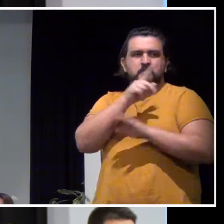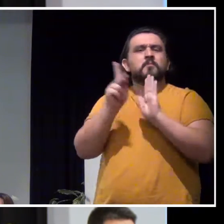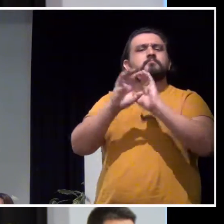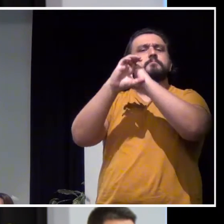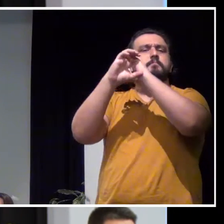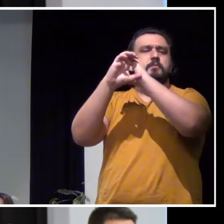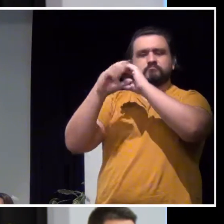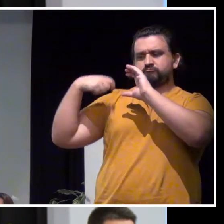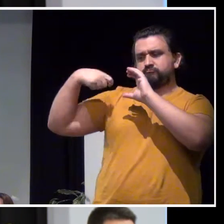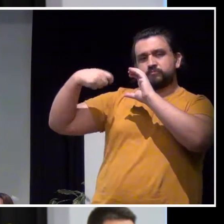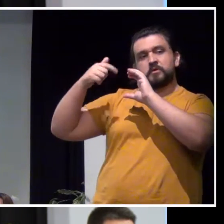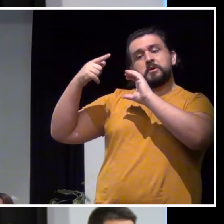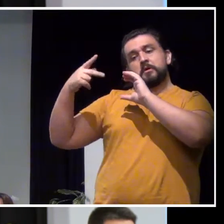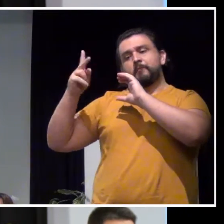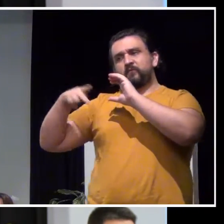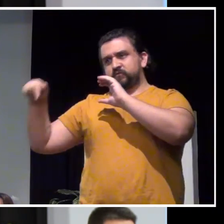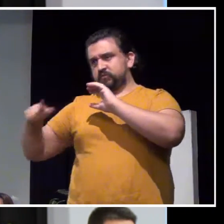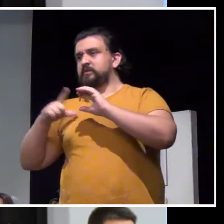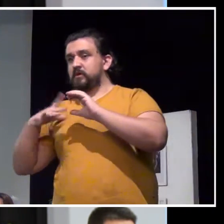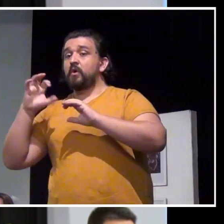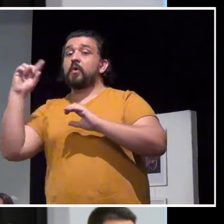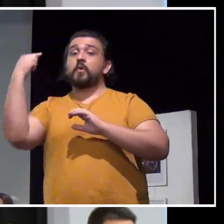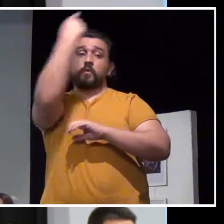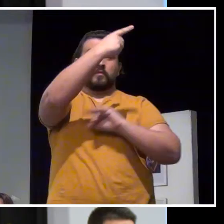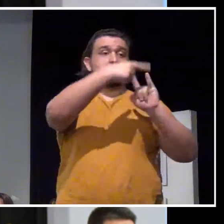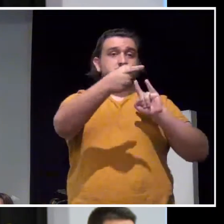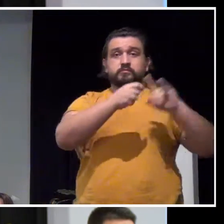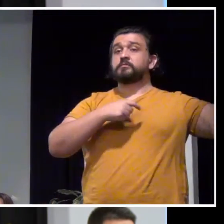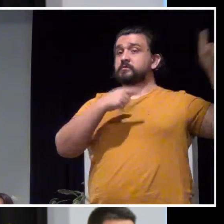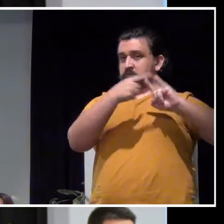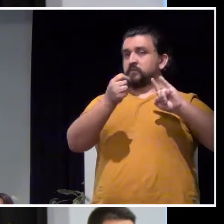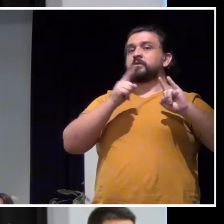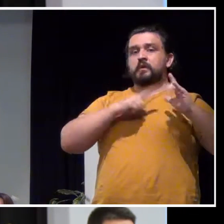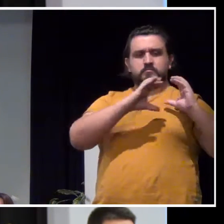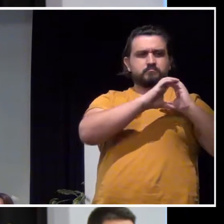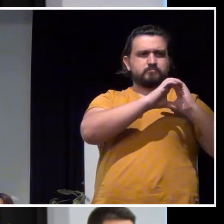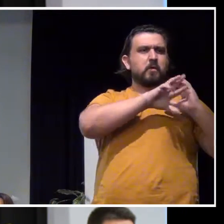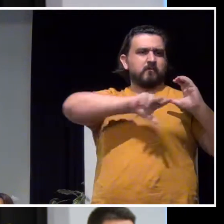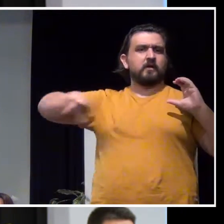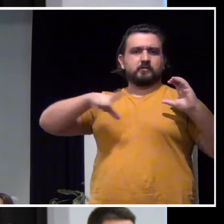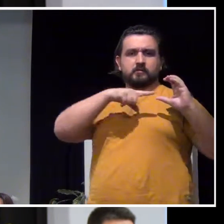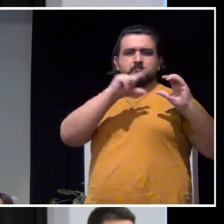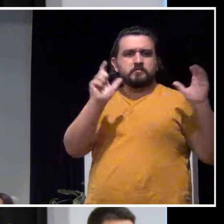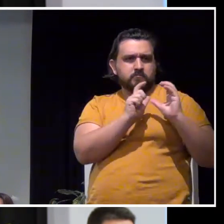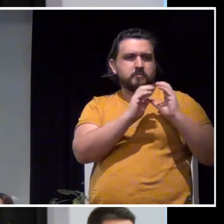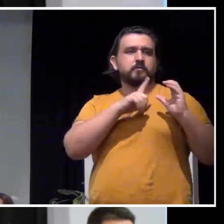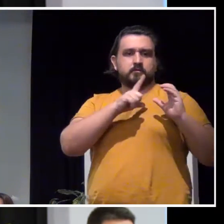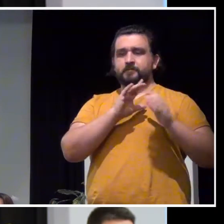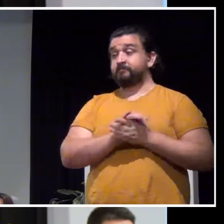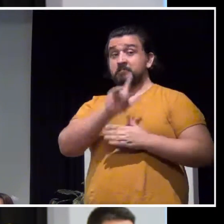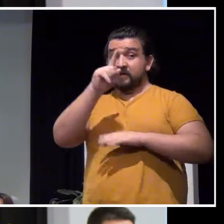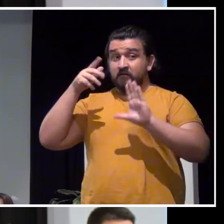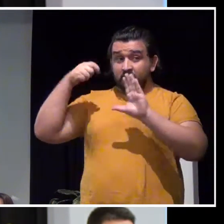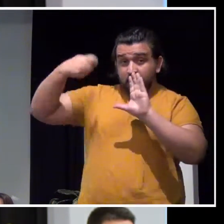portátil, ou do professor ou do DESU, porque o DESU conseguiu, nossa faculdade, várias câmeras agora. Mas a